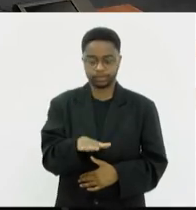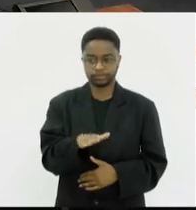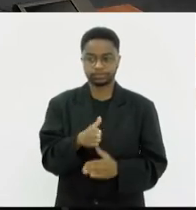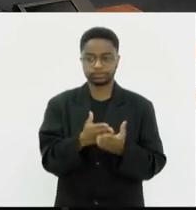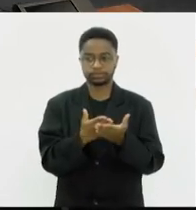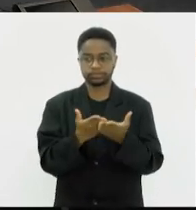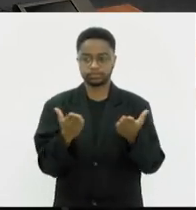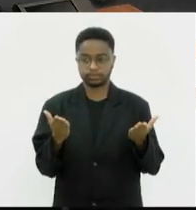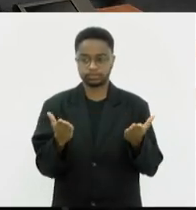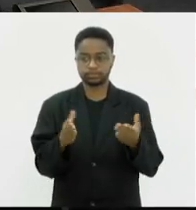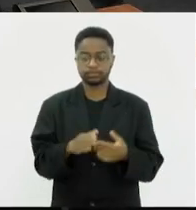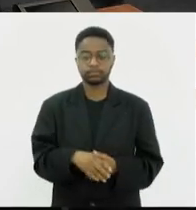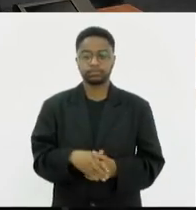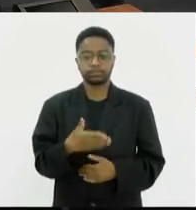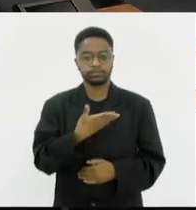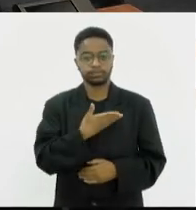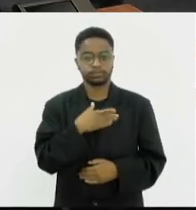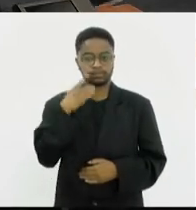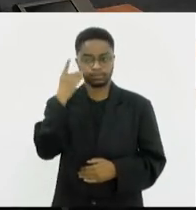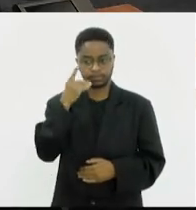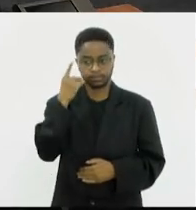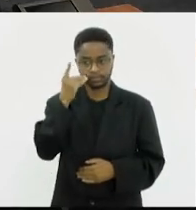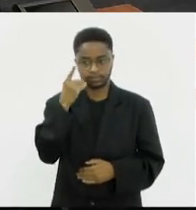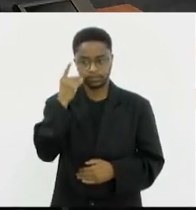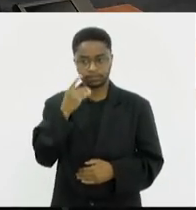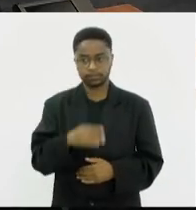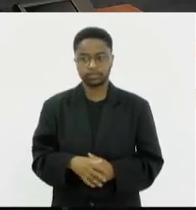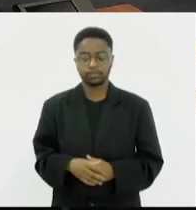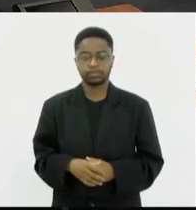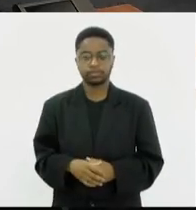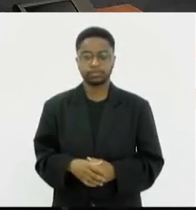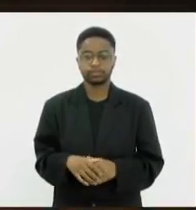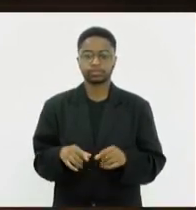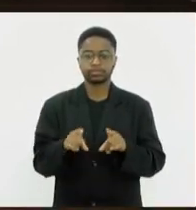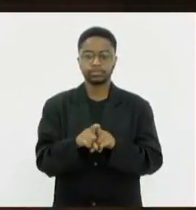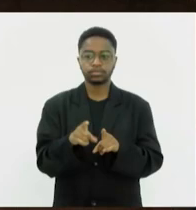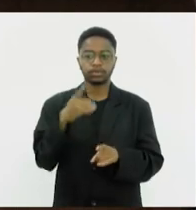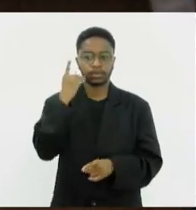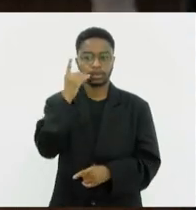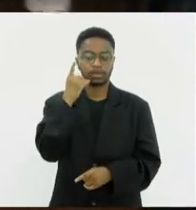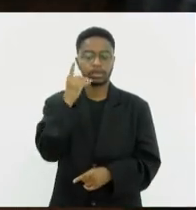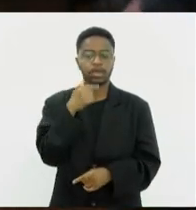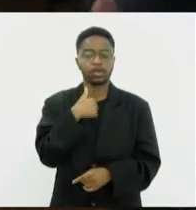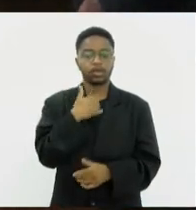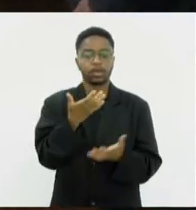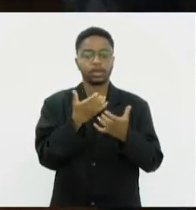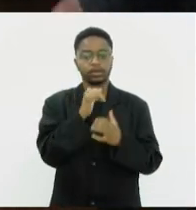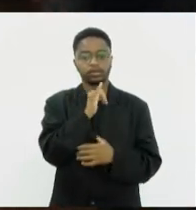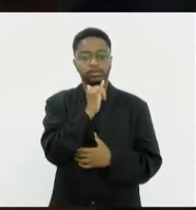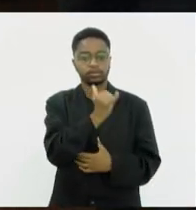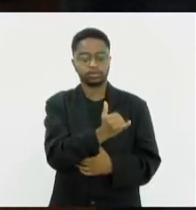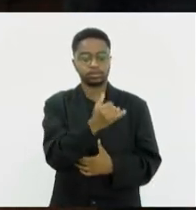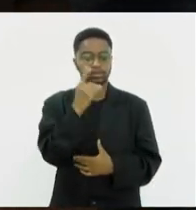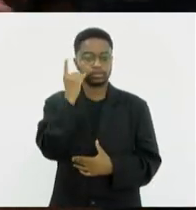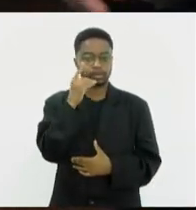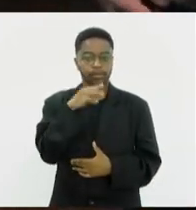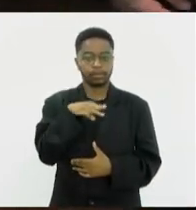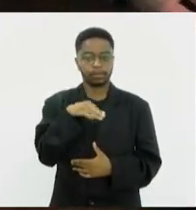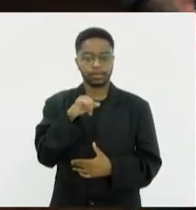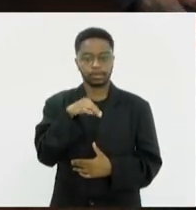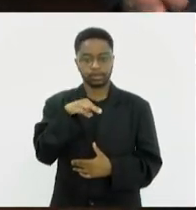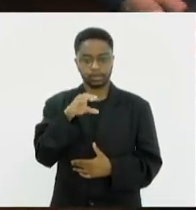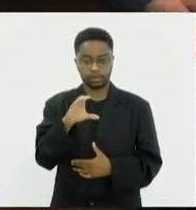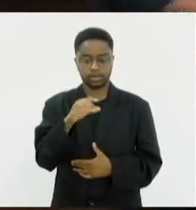Boa tarde, colegas parlamentares. Deputada, quero dizer para o deputado Carlos Mink, que tem meu compromisso, que